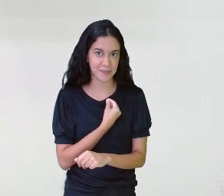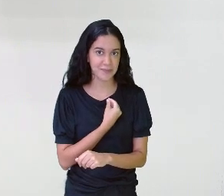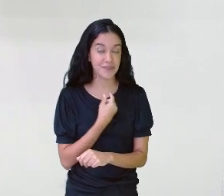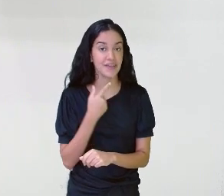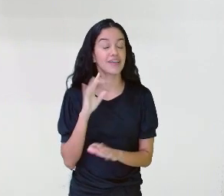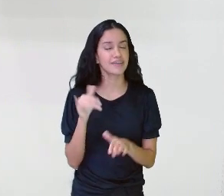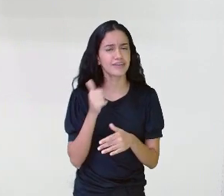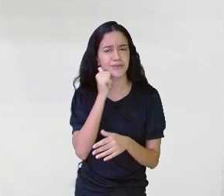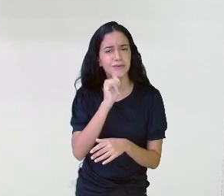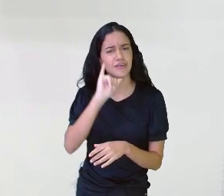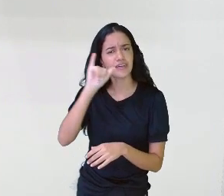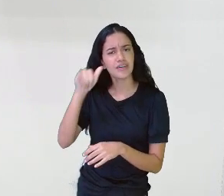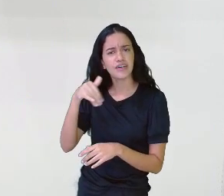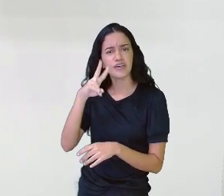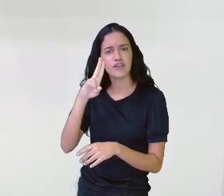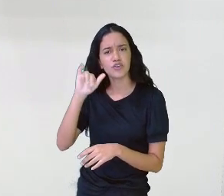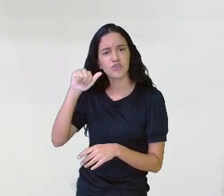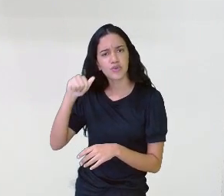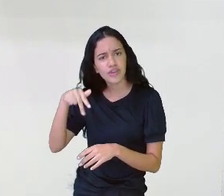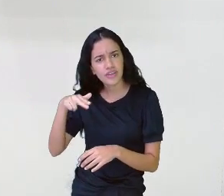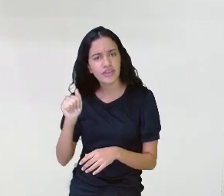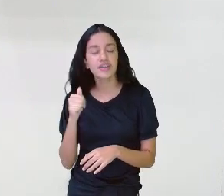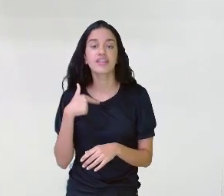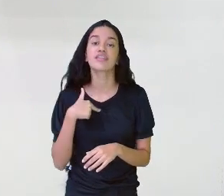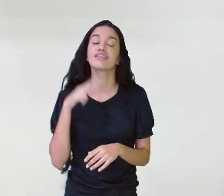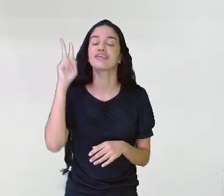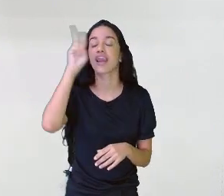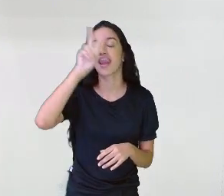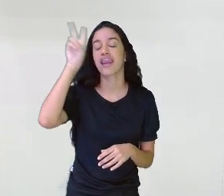por Juliana, que fez questão de